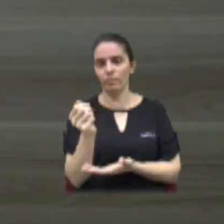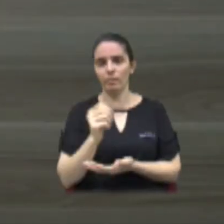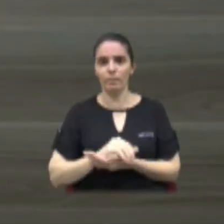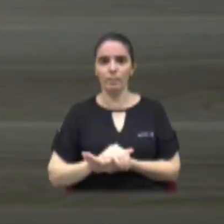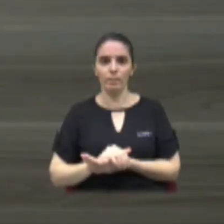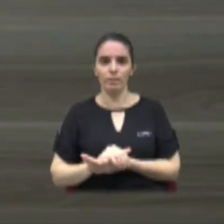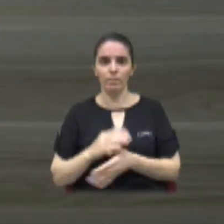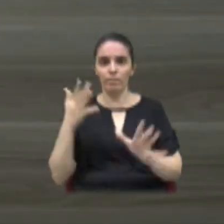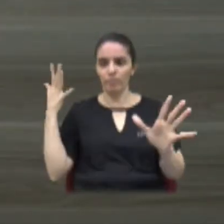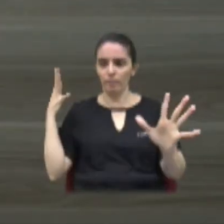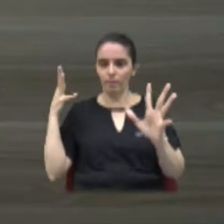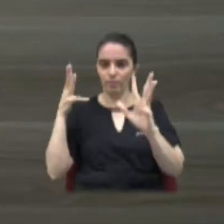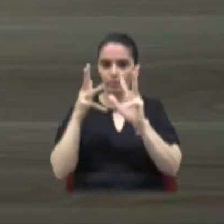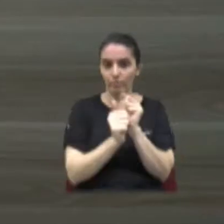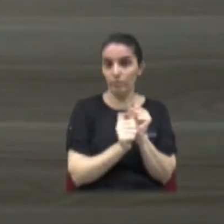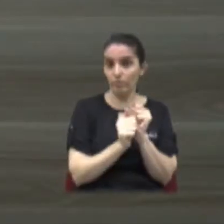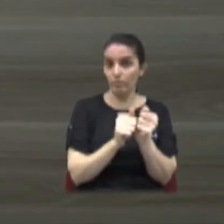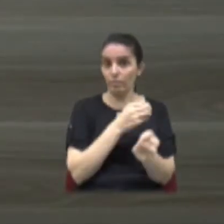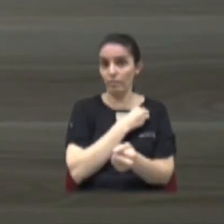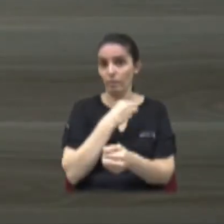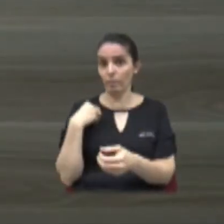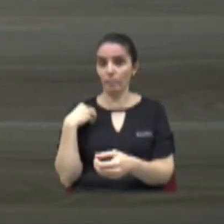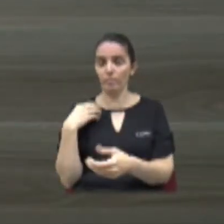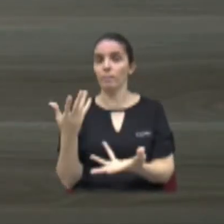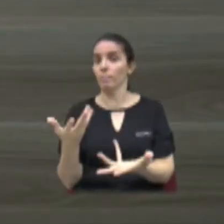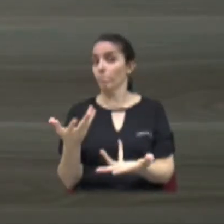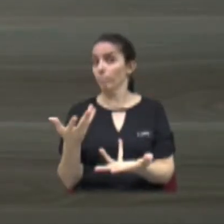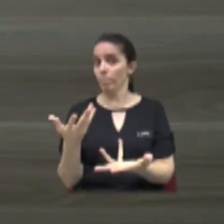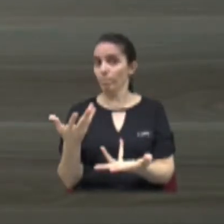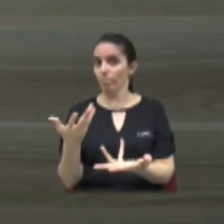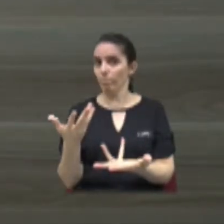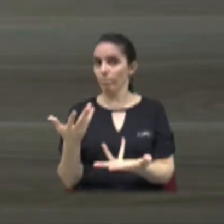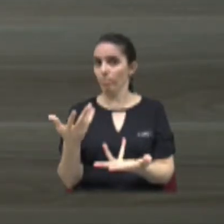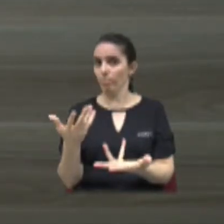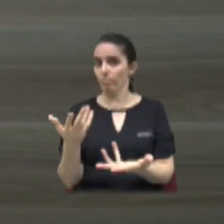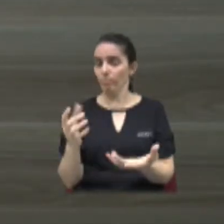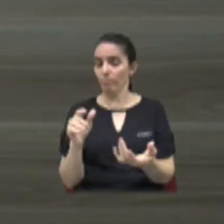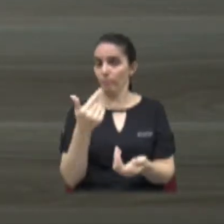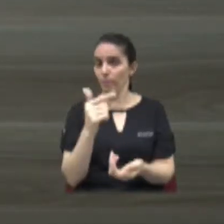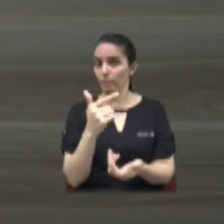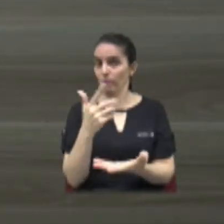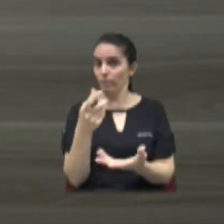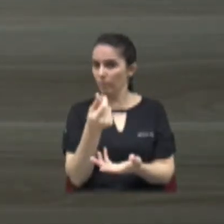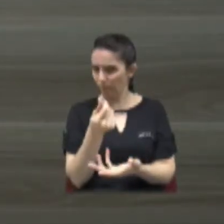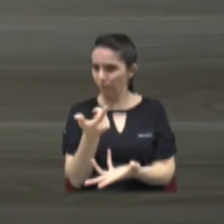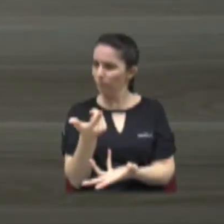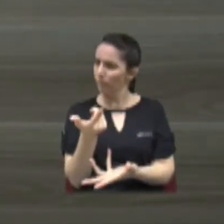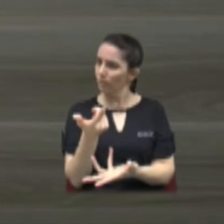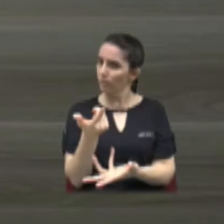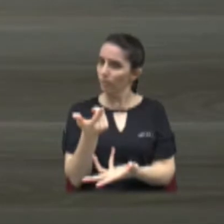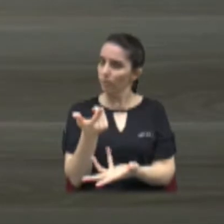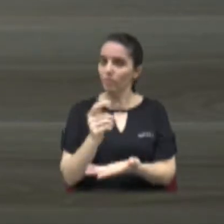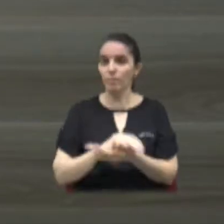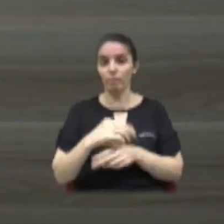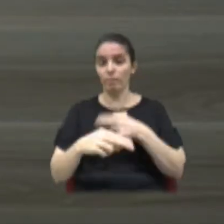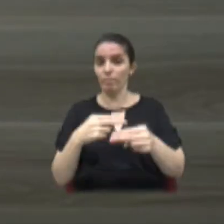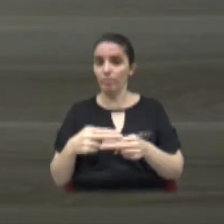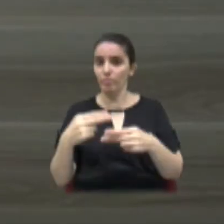transição, porque, infelizmente, a população está farta. E acredito que nós também. Somos parte